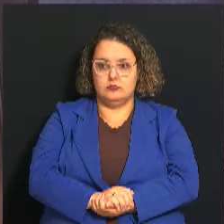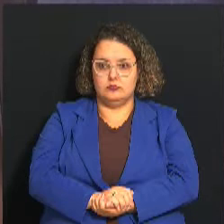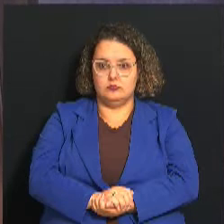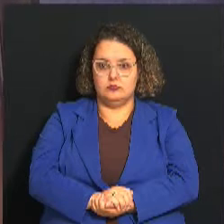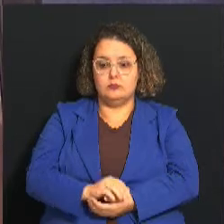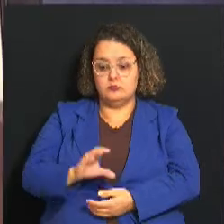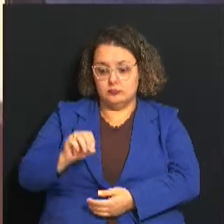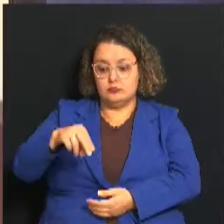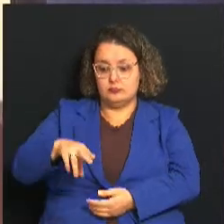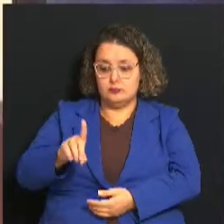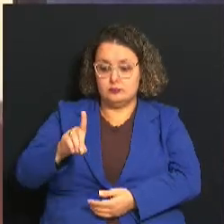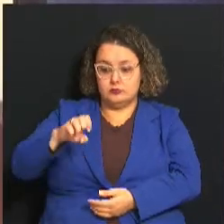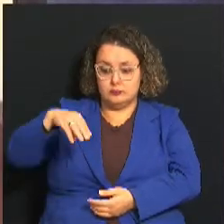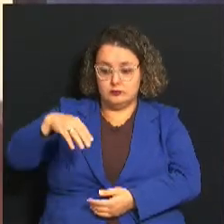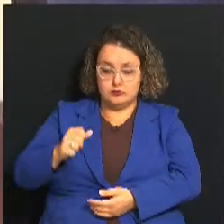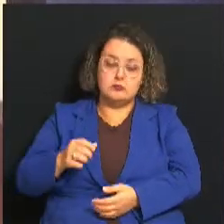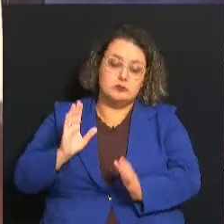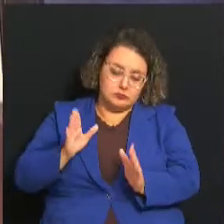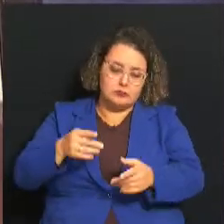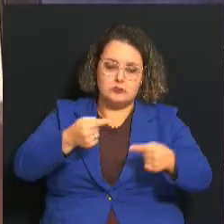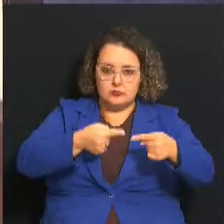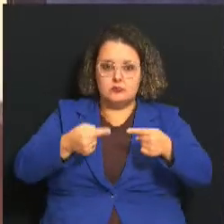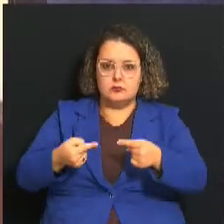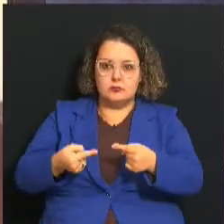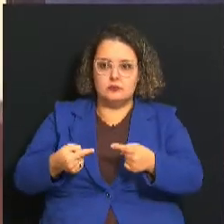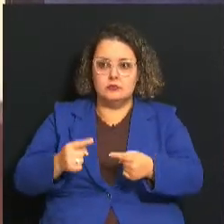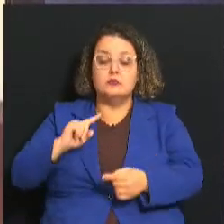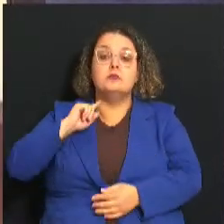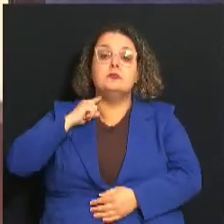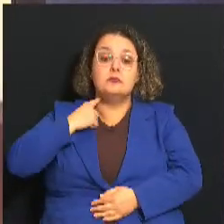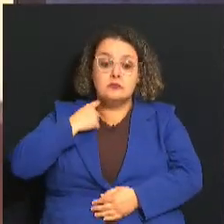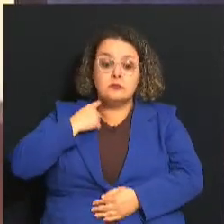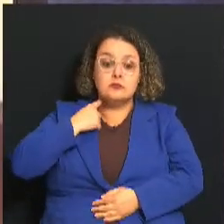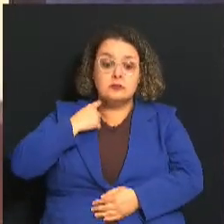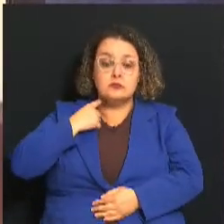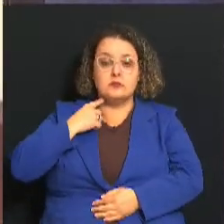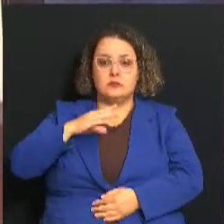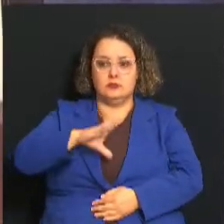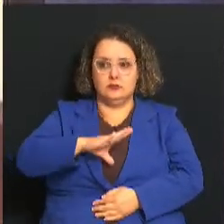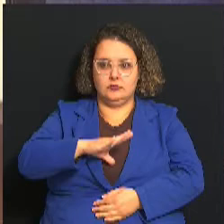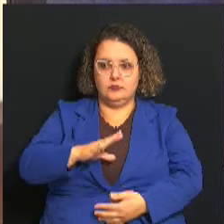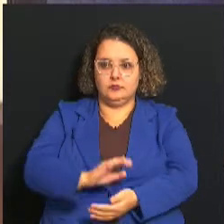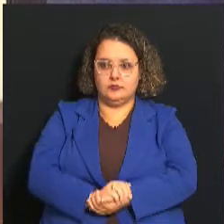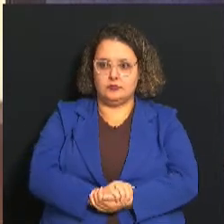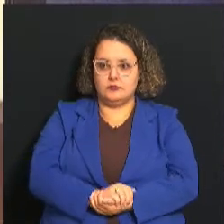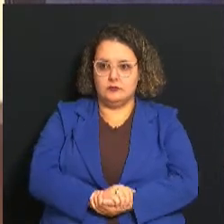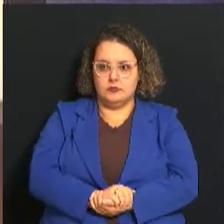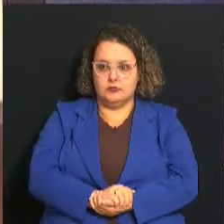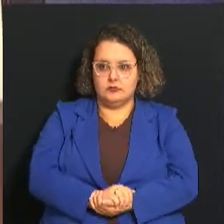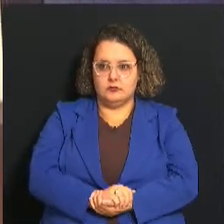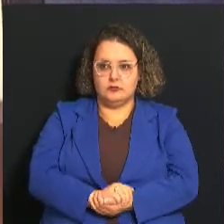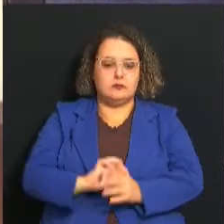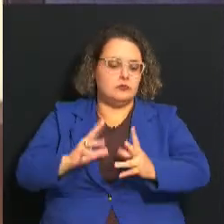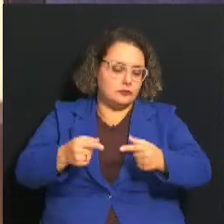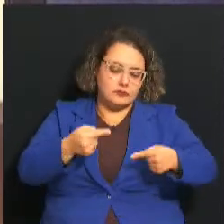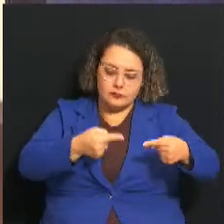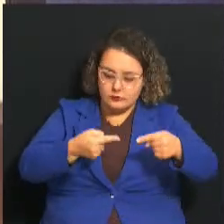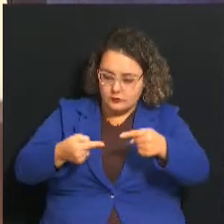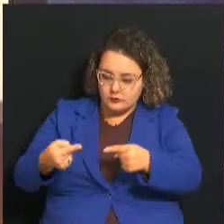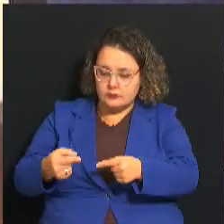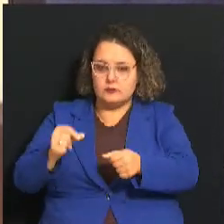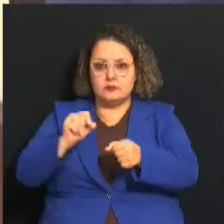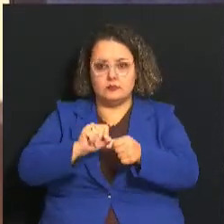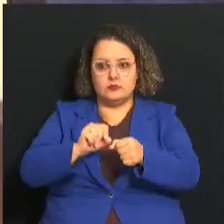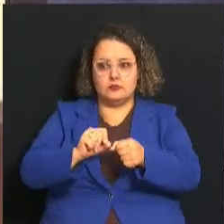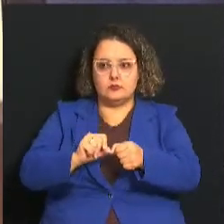questão do lixo na cidade. Tá certo? Nós precisamos aprofundar isso. tem todo um debate sendo feito aqui e